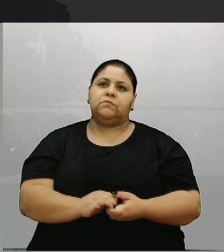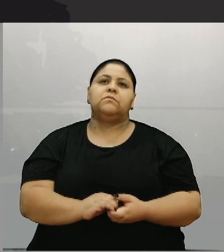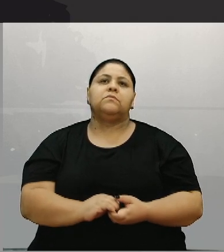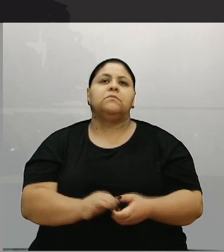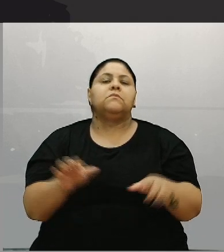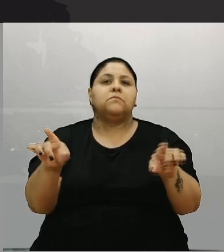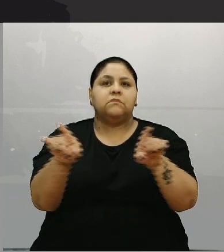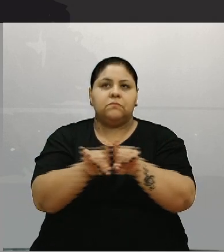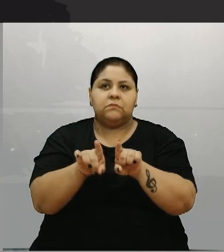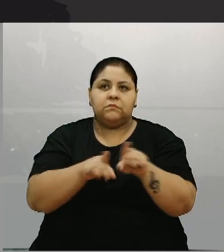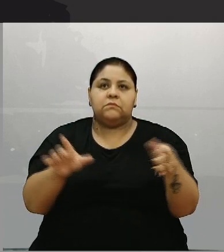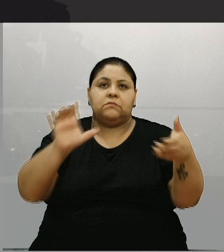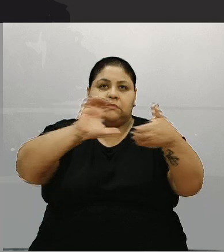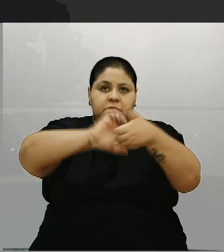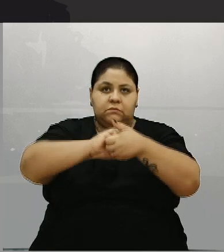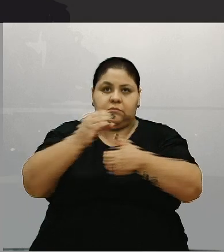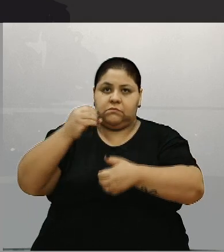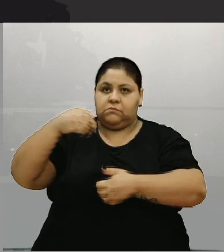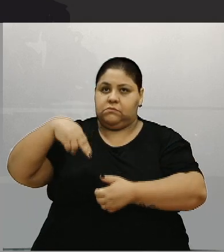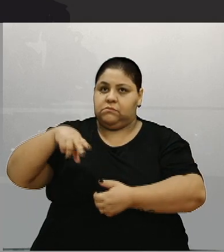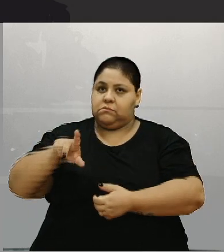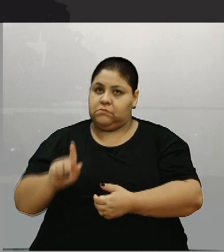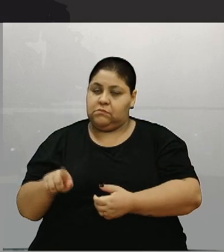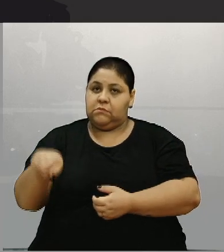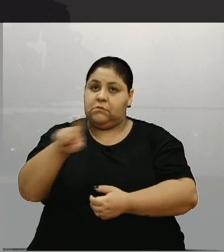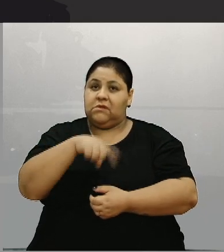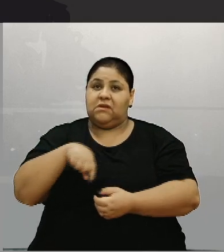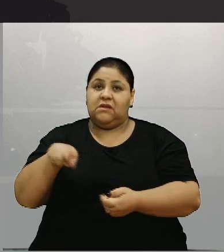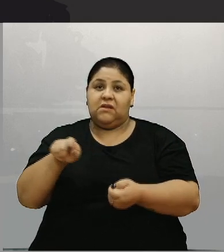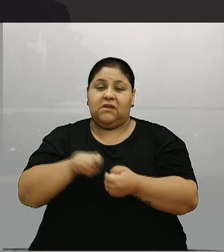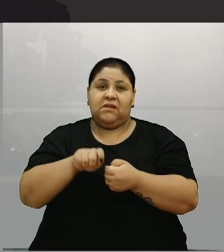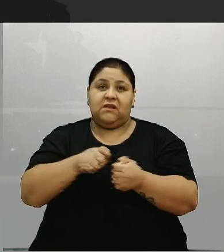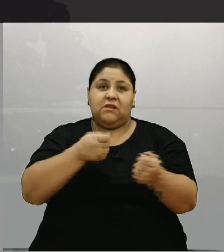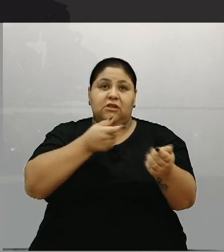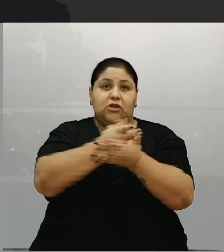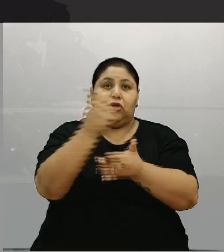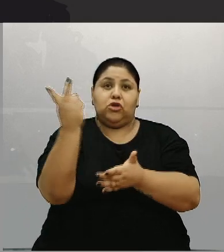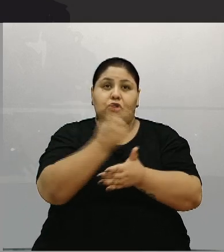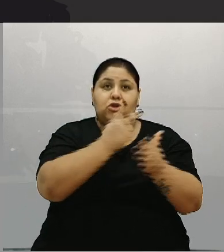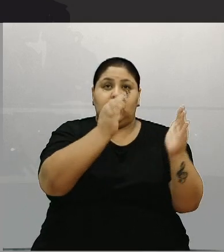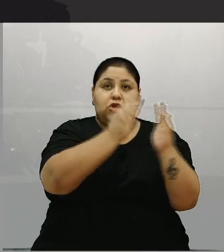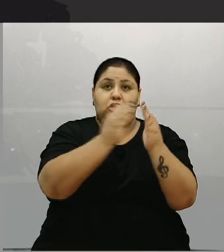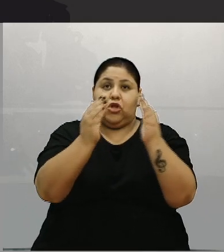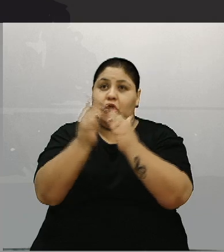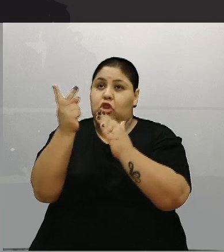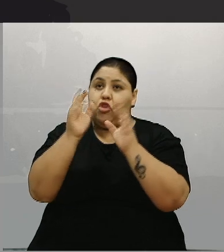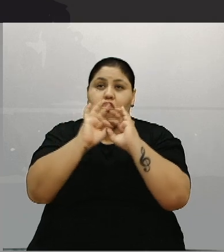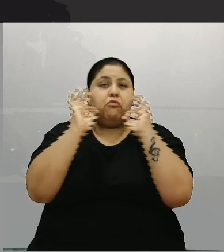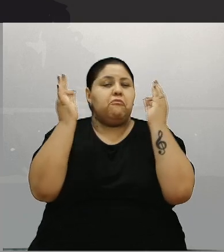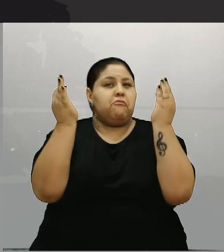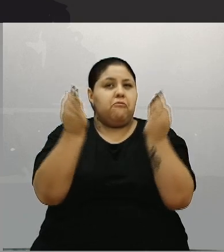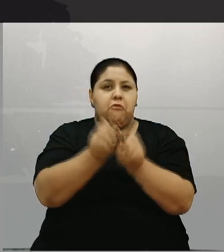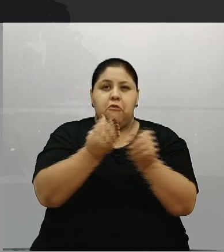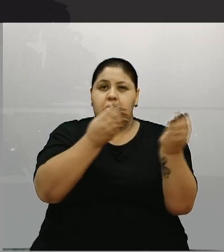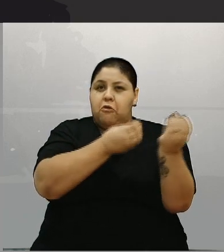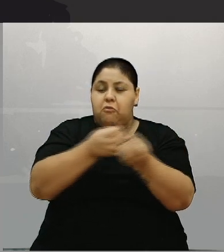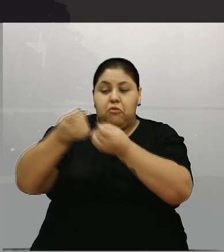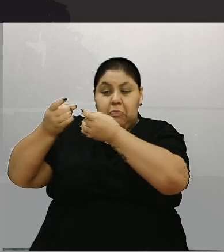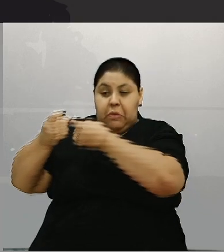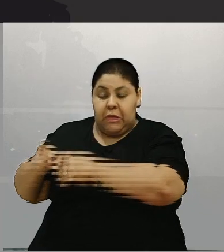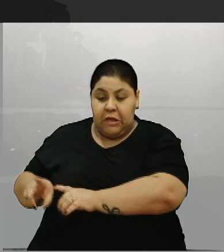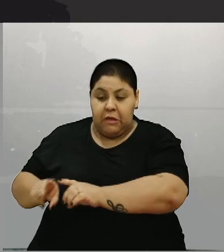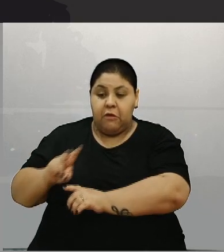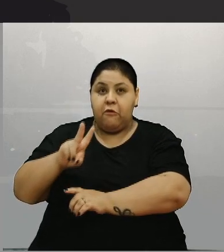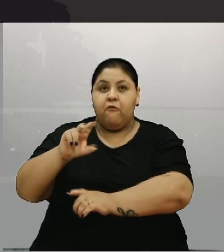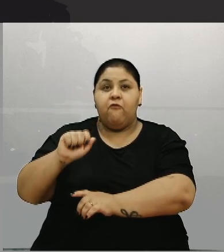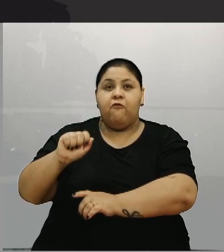Também em parceria com a ONG, a gente está fazendo a compra de 2 casas para 2 famílias que foram bastante atingidas no Vale do Caí e tiveram,